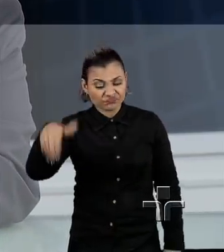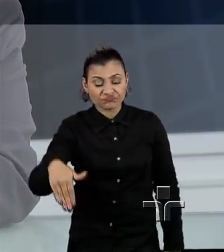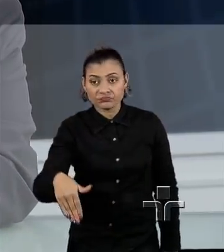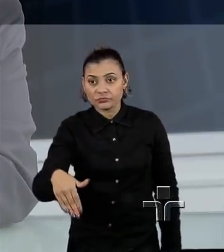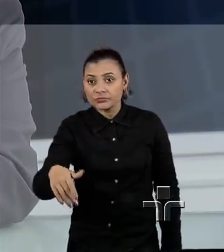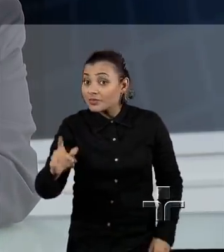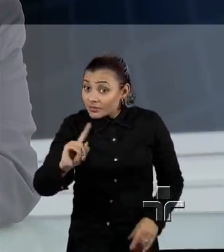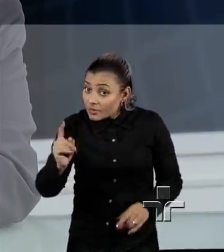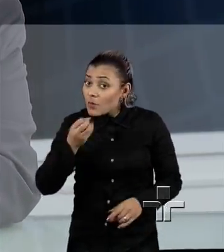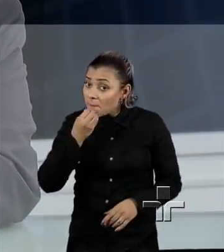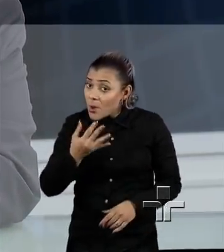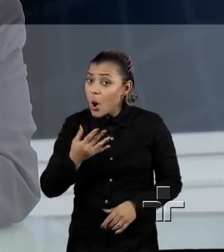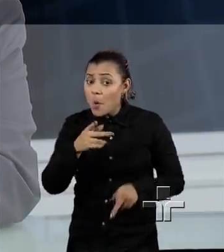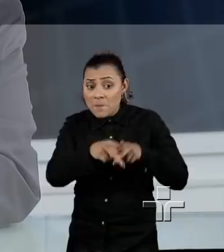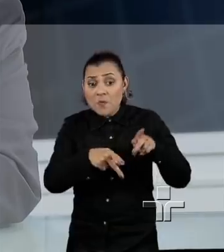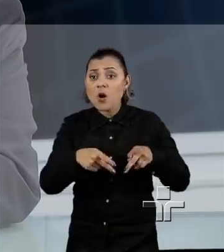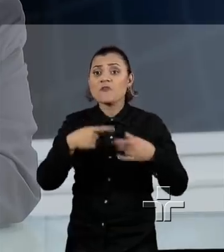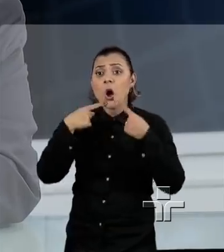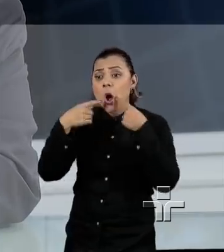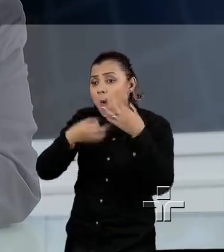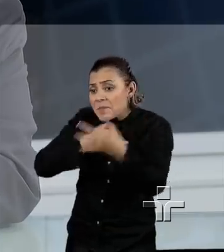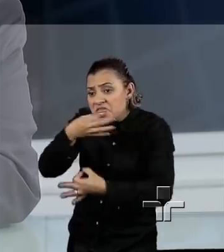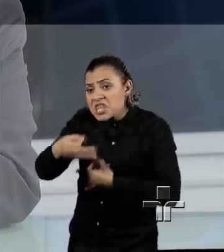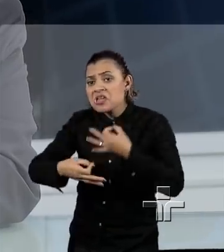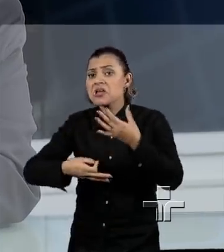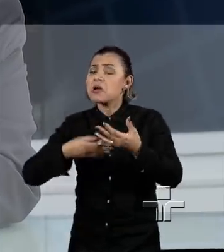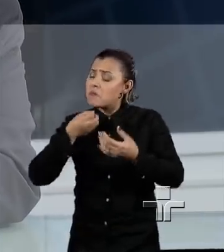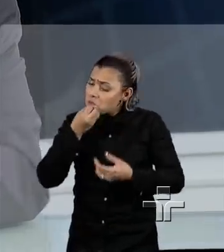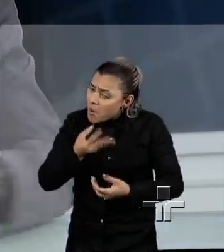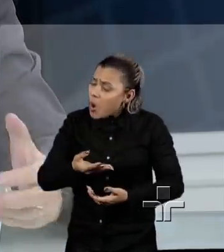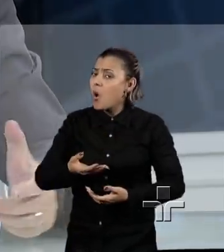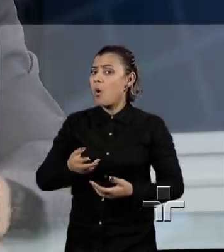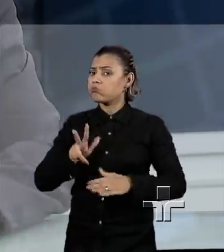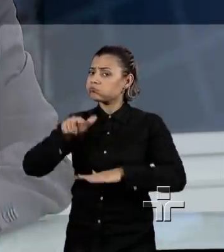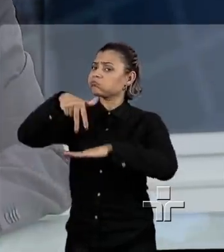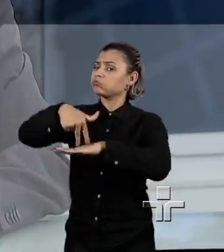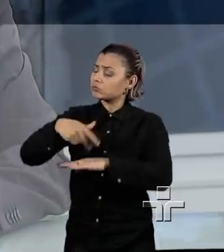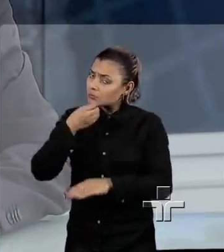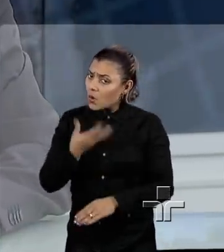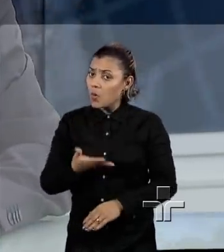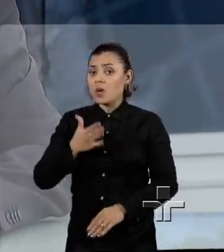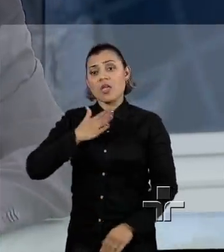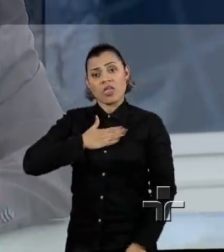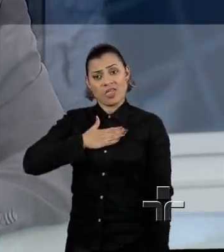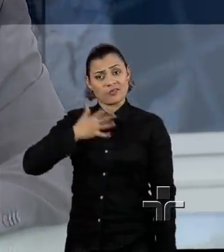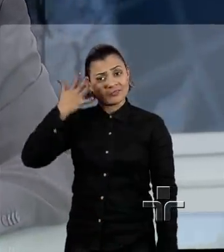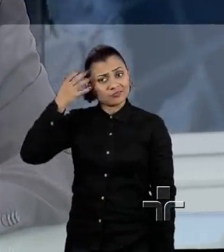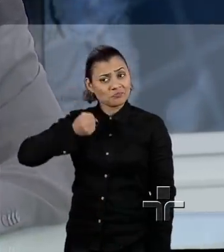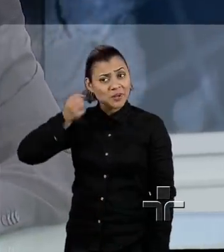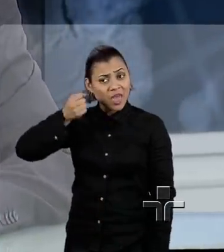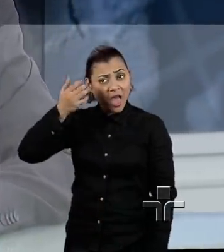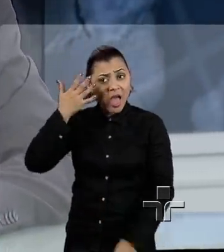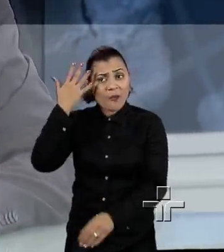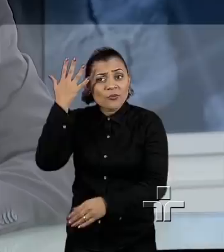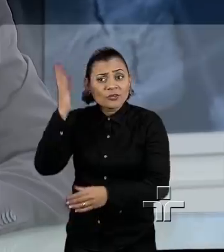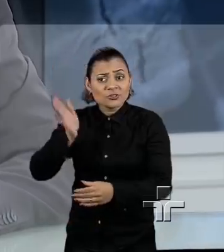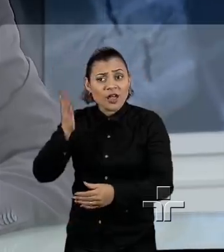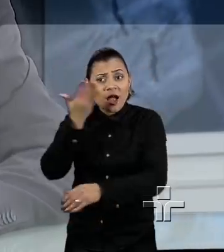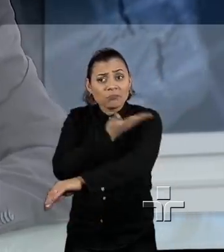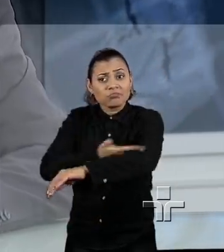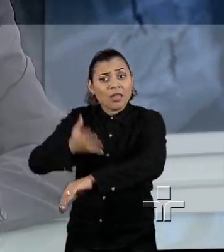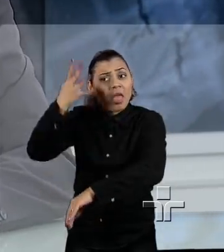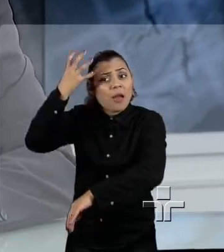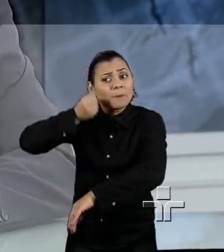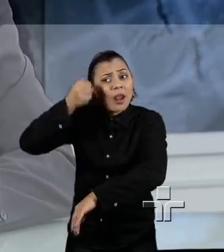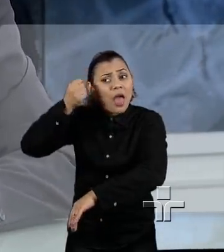Uhum. E isso, para mim, é que já estou... Olha o cabelo aqui. Nós estamos num processo de... Estou